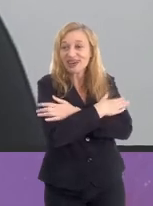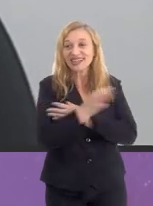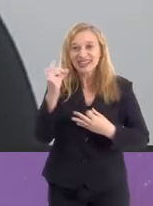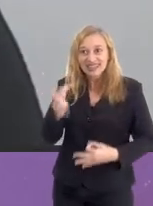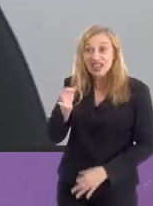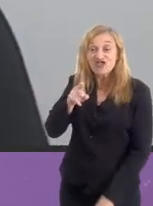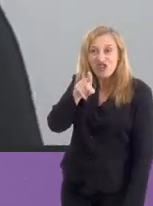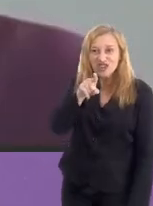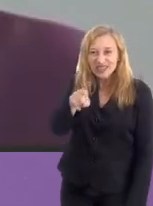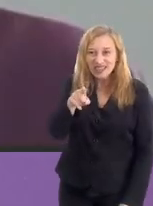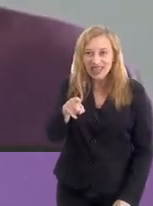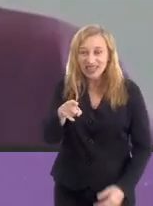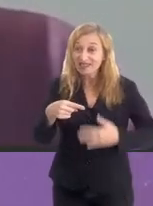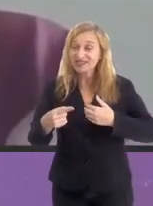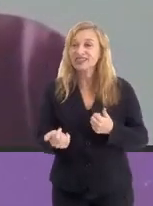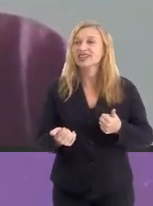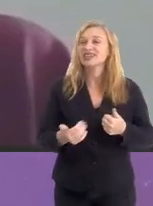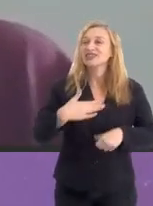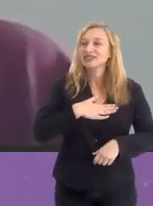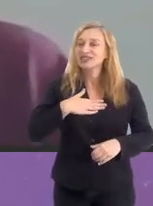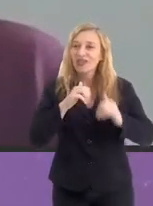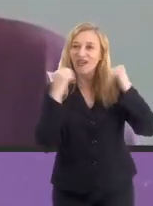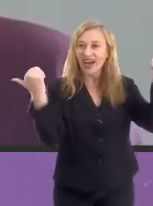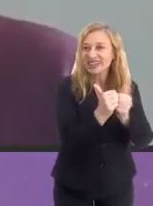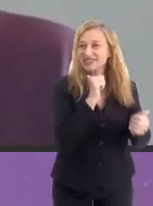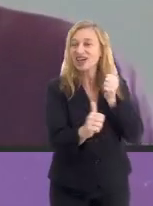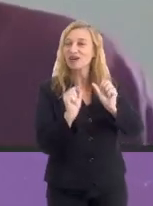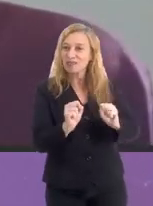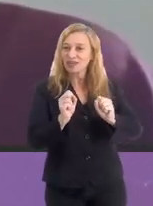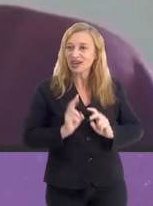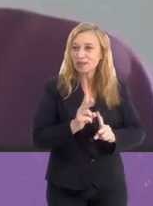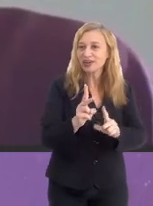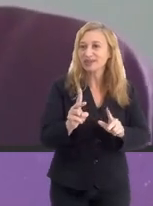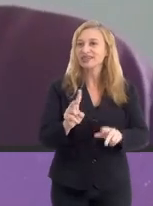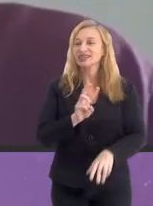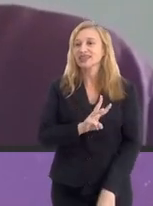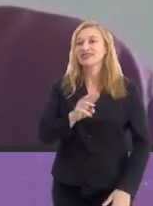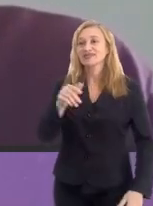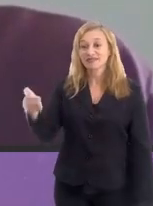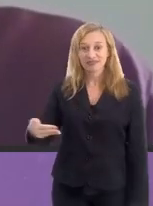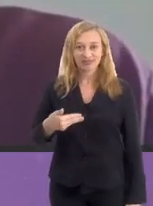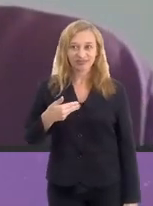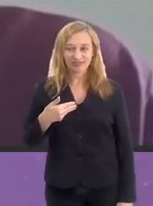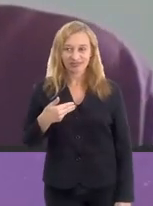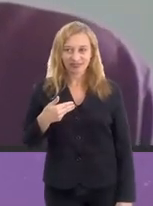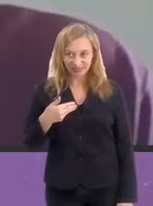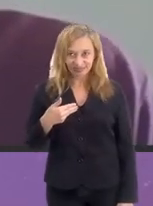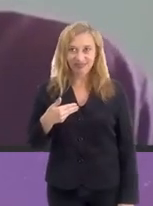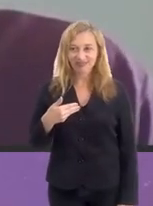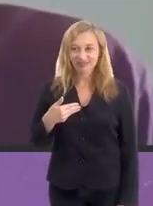Rafael Marcos também um abraço a certo você que curtiu o Arena esportiva pode acompanhar tudo no